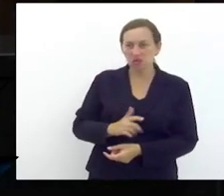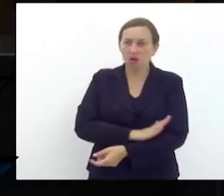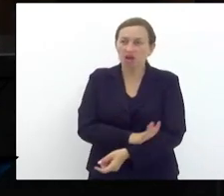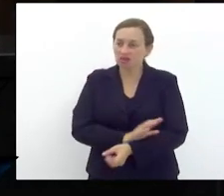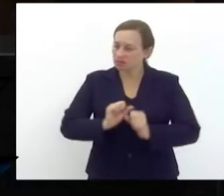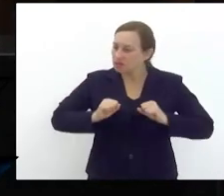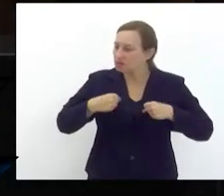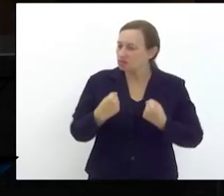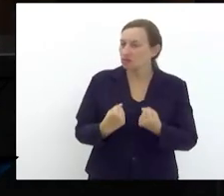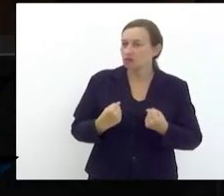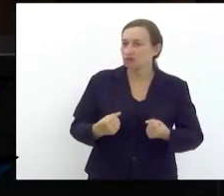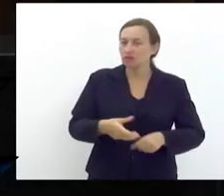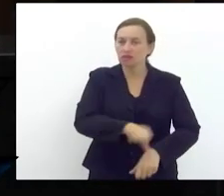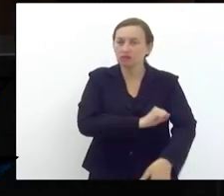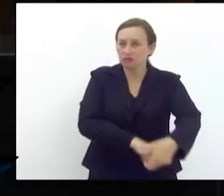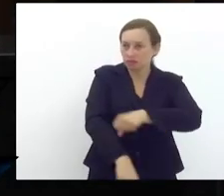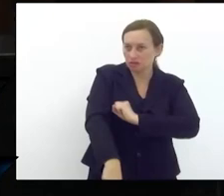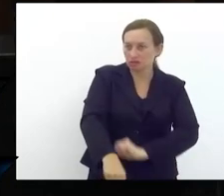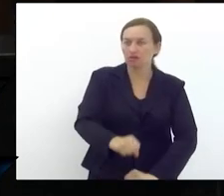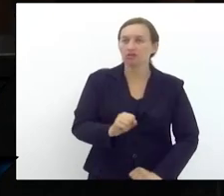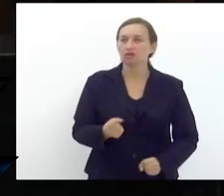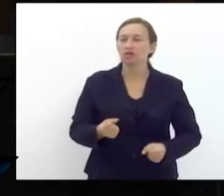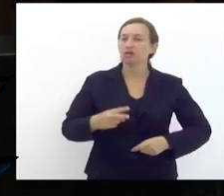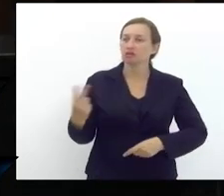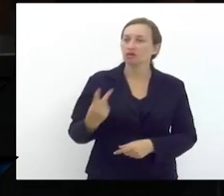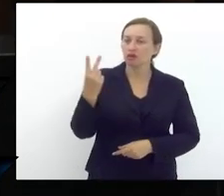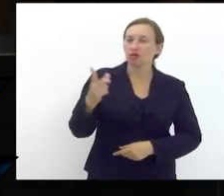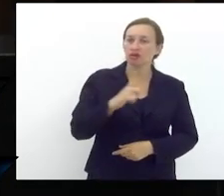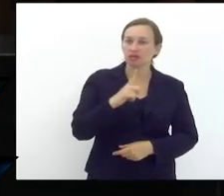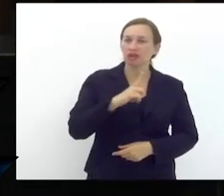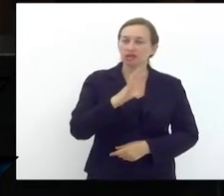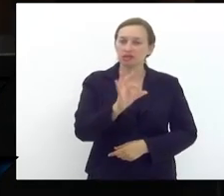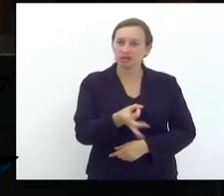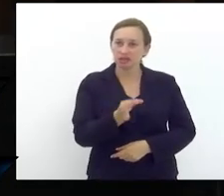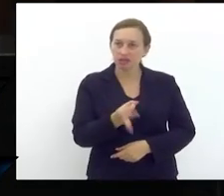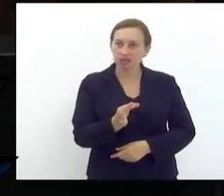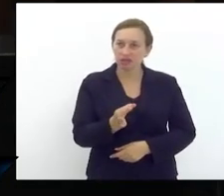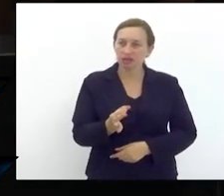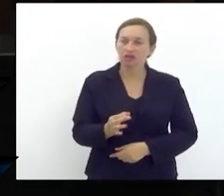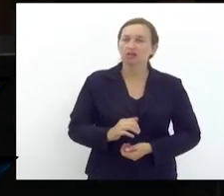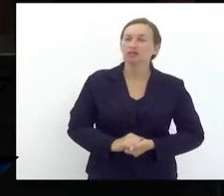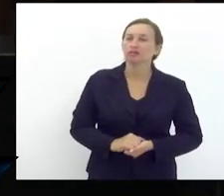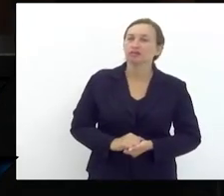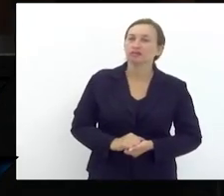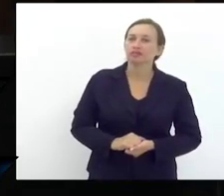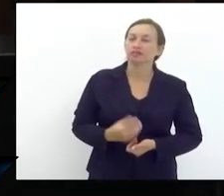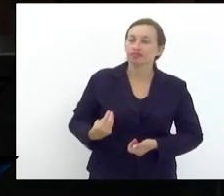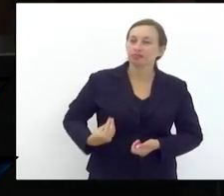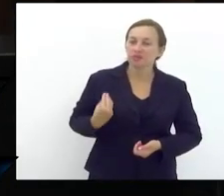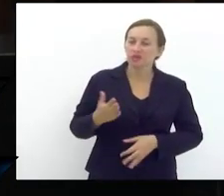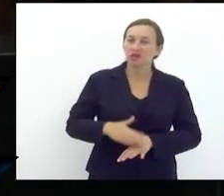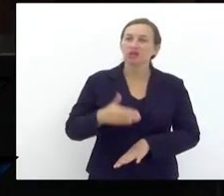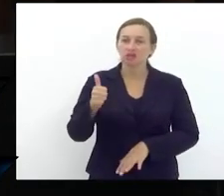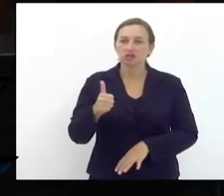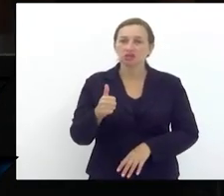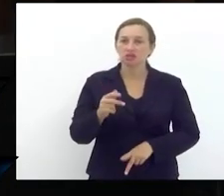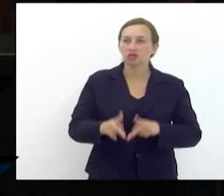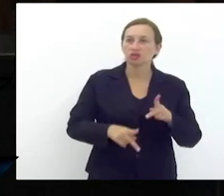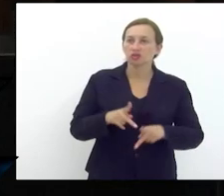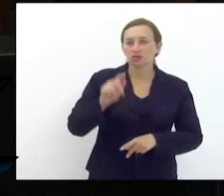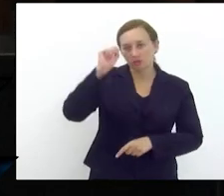se empenhar na luta antirracista que é isso que vale justamente para garantir a vida digna da população